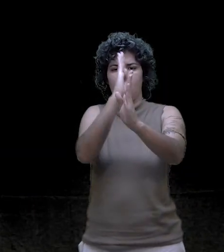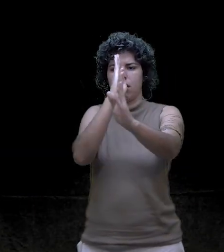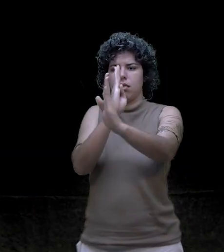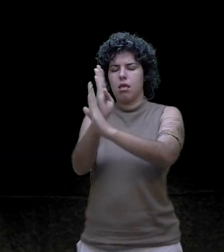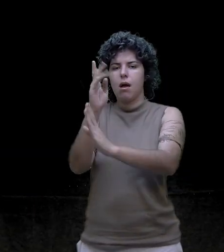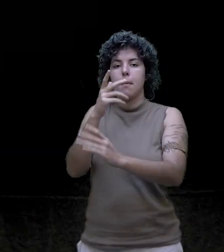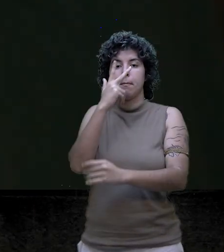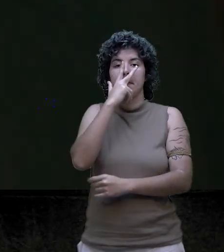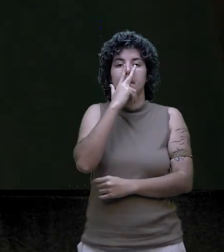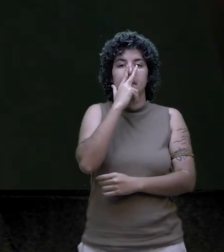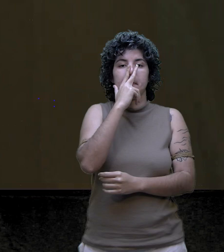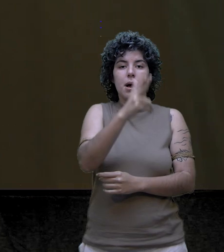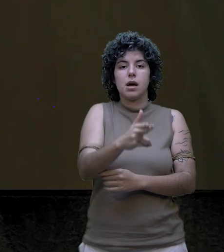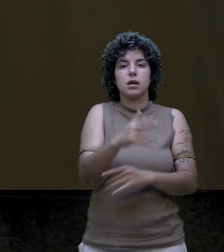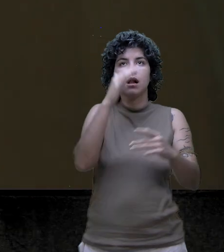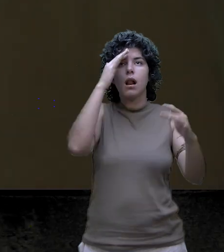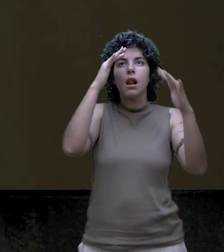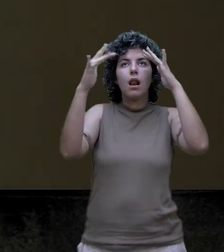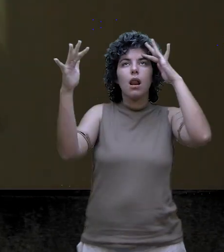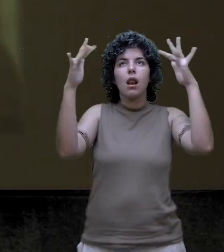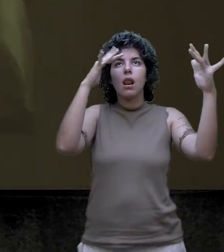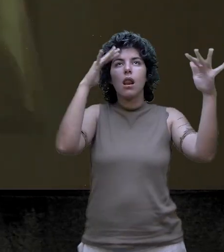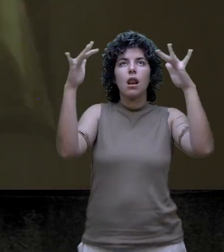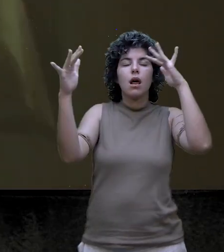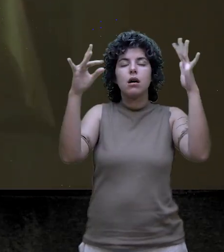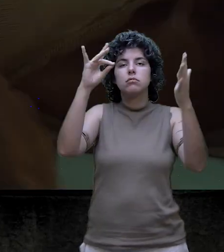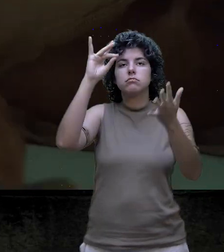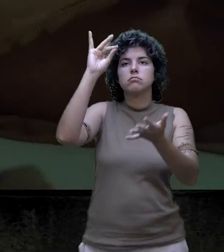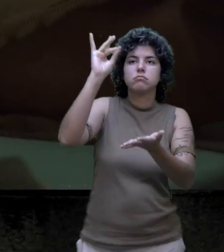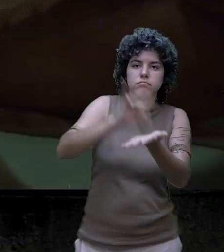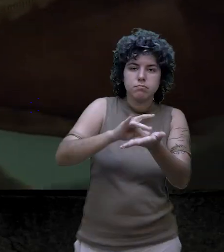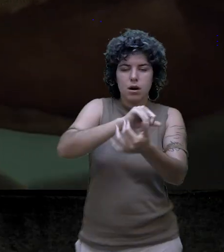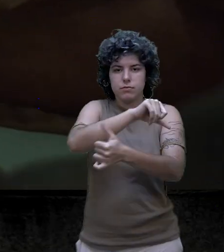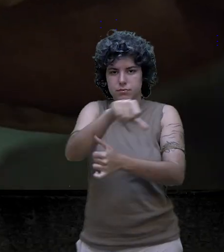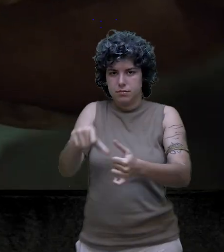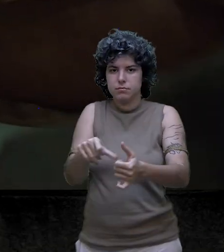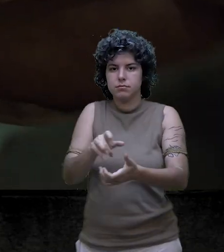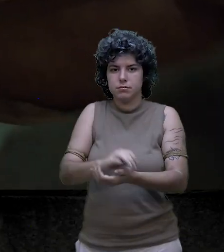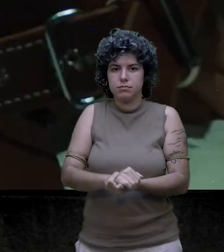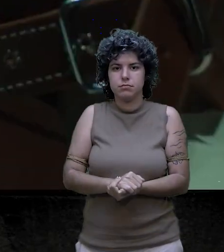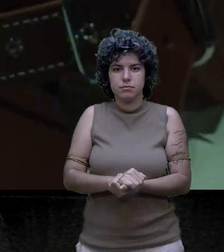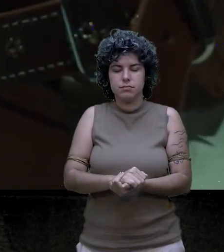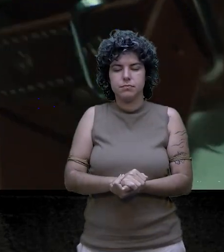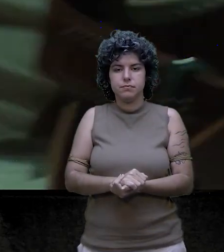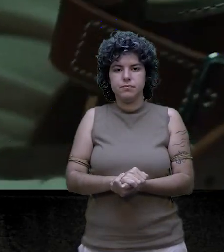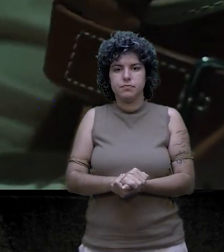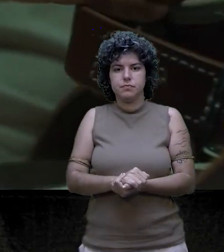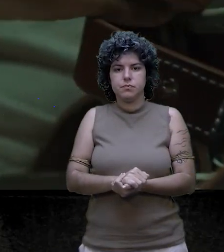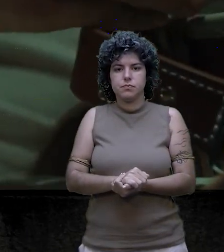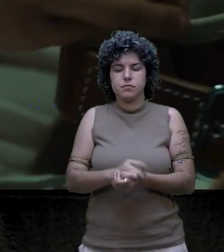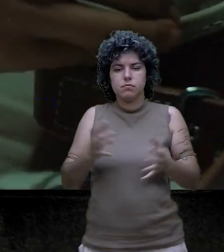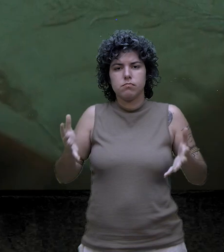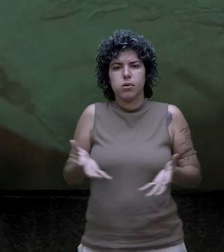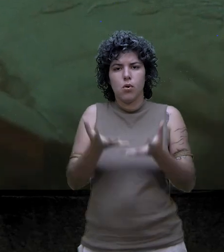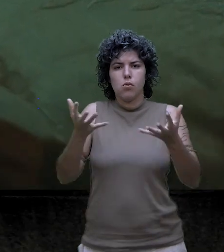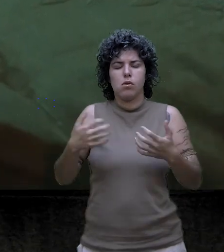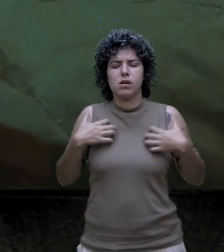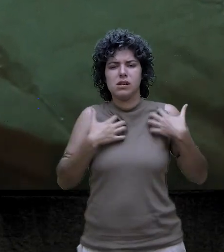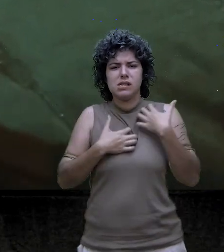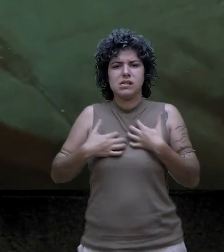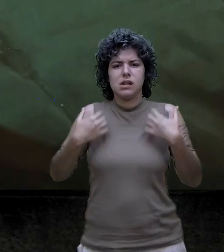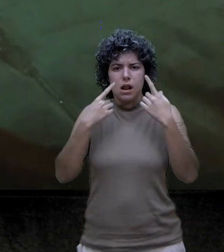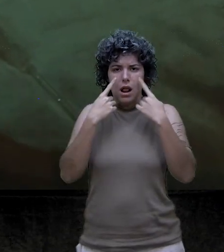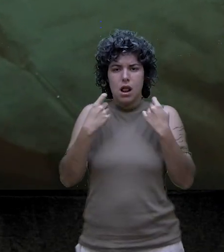ilusão. Florence Pugh entrega uma atuação de arrancar lágrimas e revolta, mostrando o custo emocional de